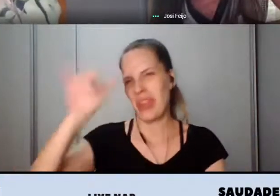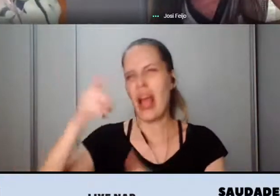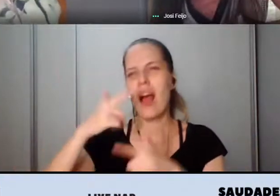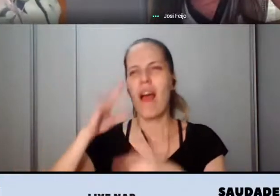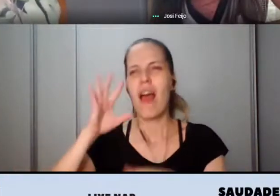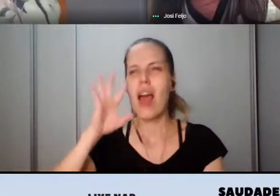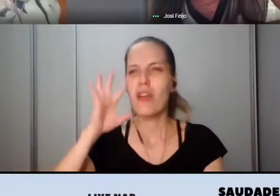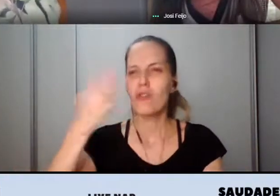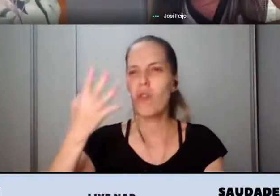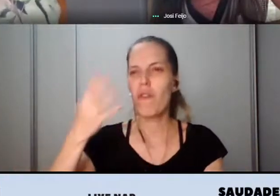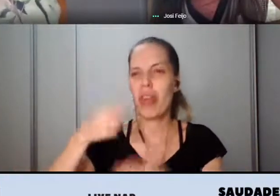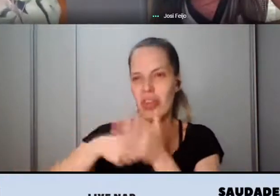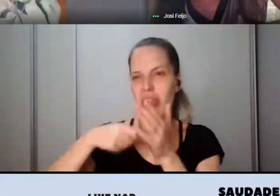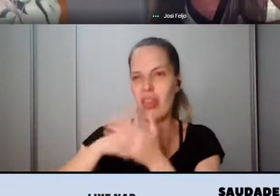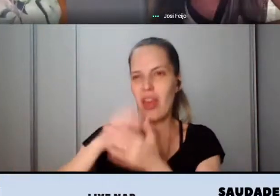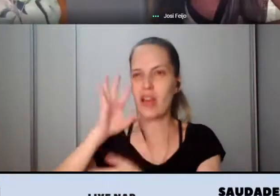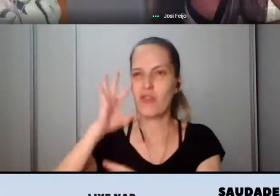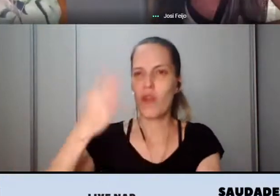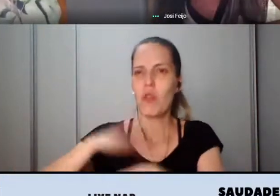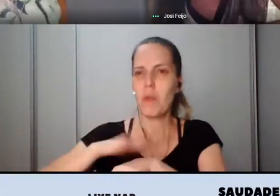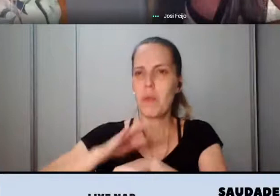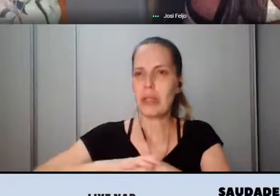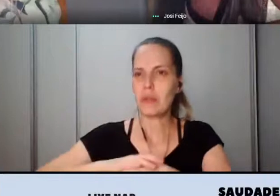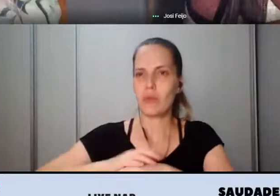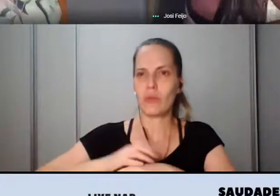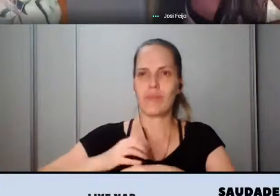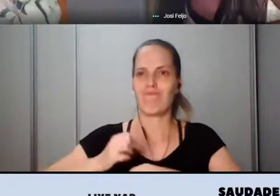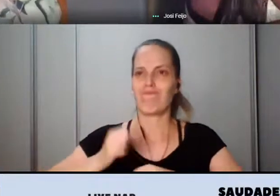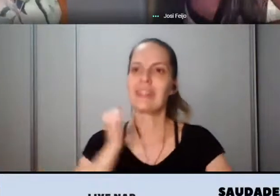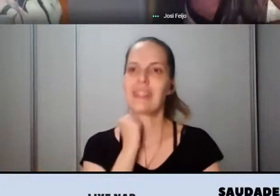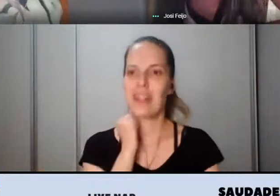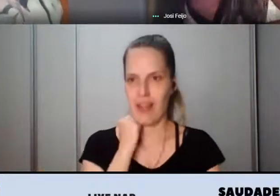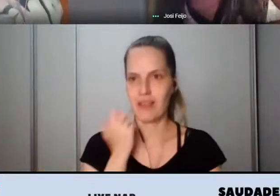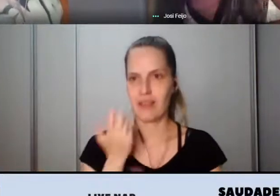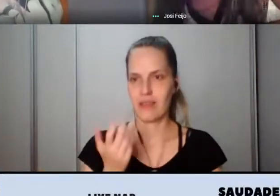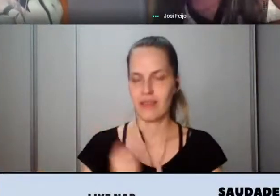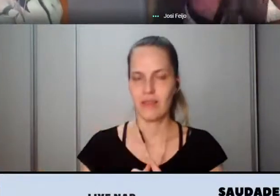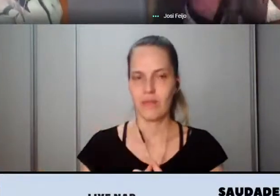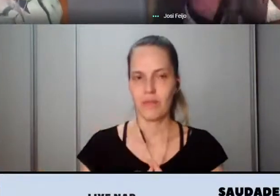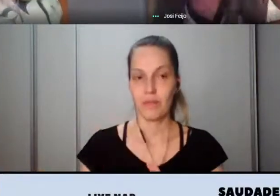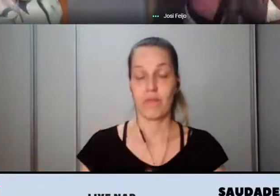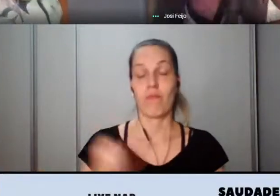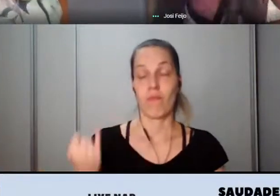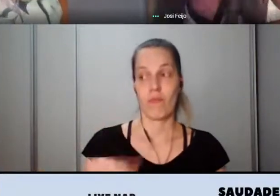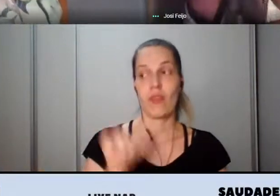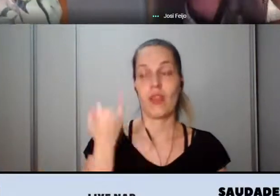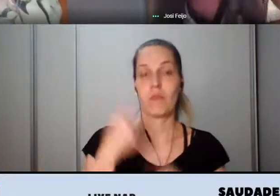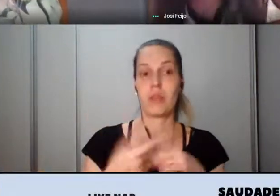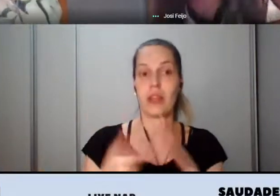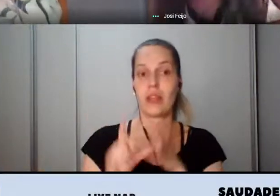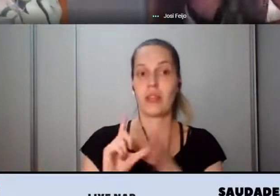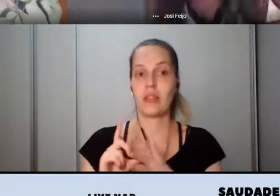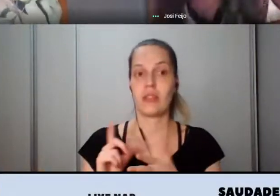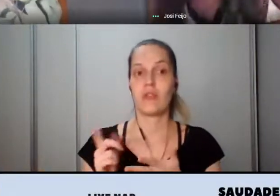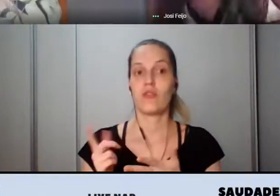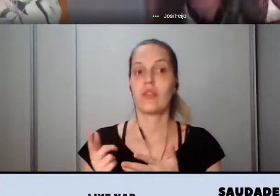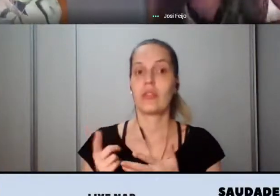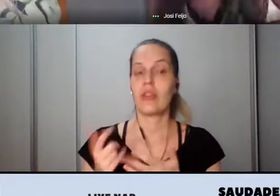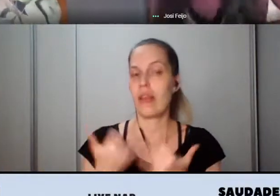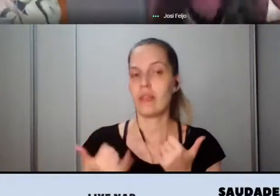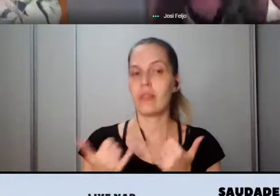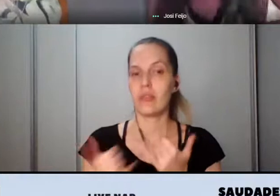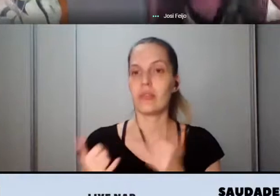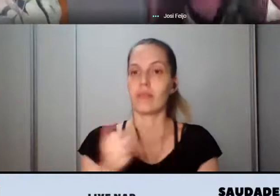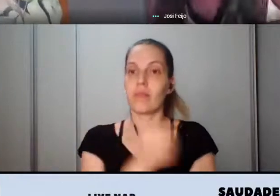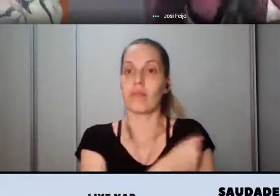Super importante, né? E super desse momento, né? Porque o que acontecia? Considerando que tinham muitos estudantes que não estavam mais morando com